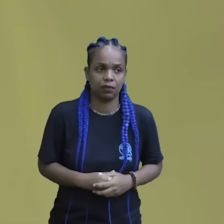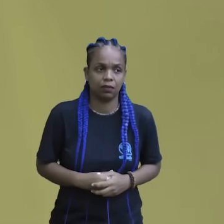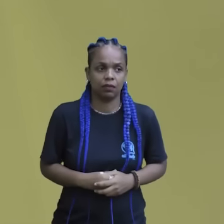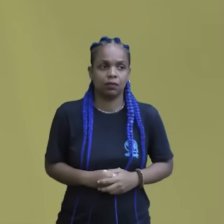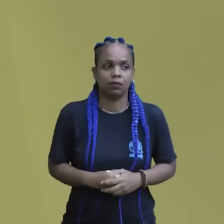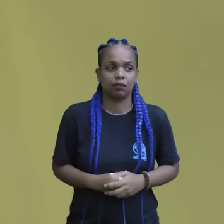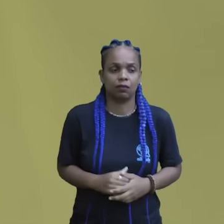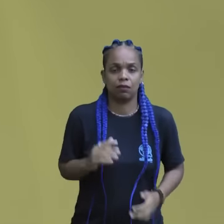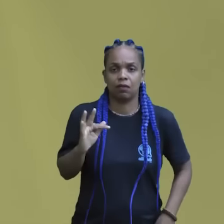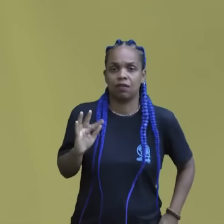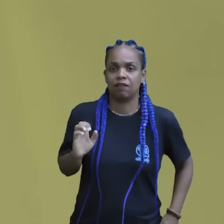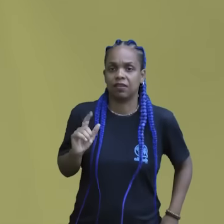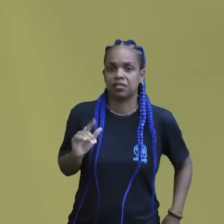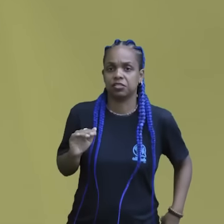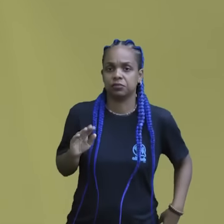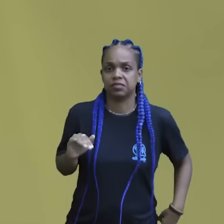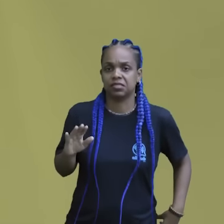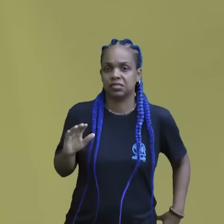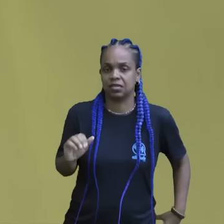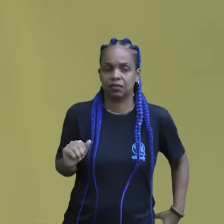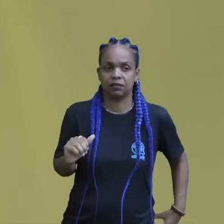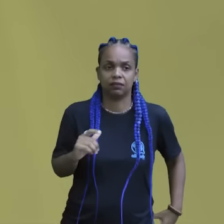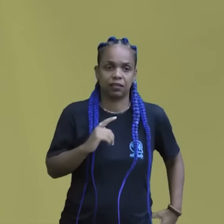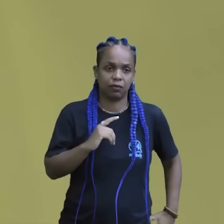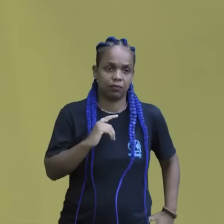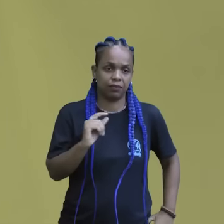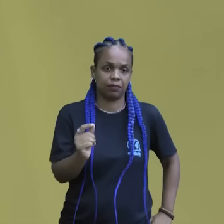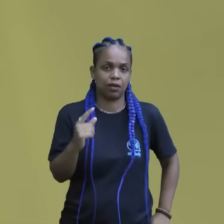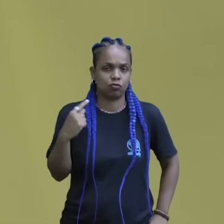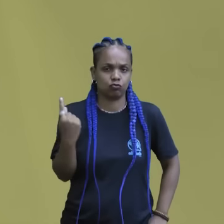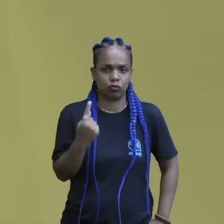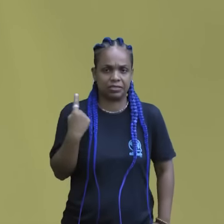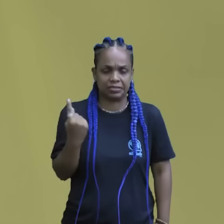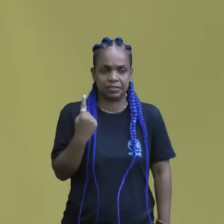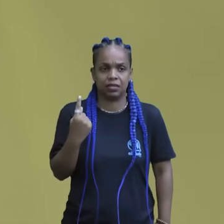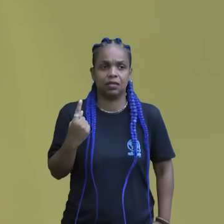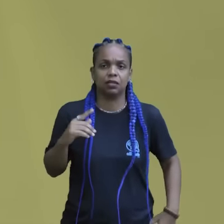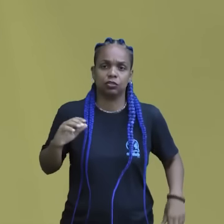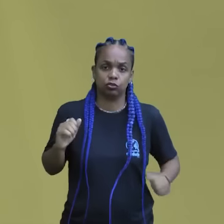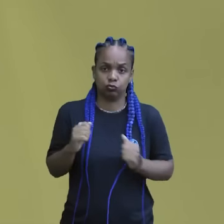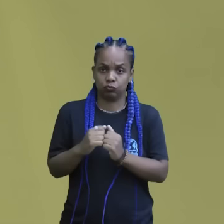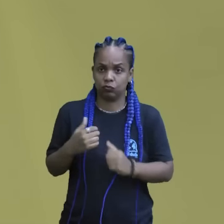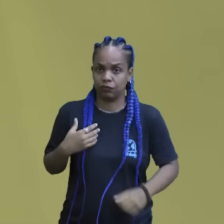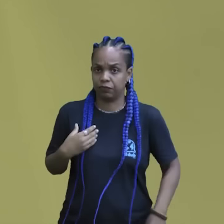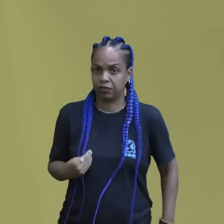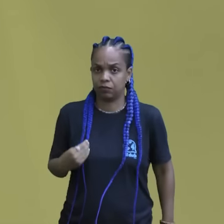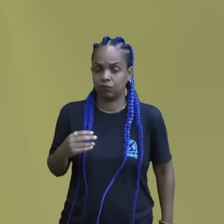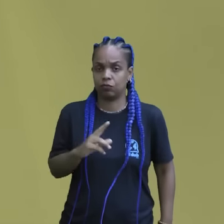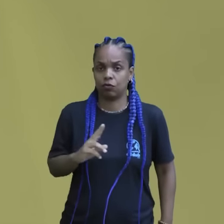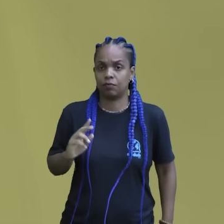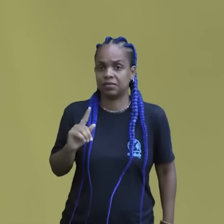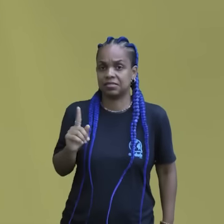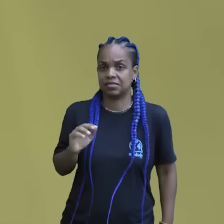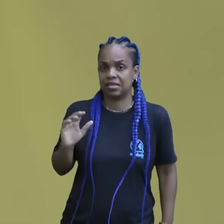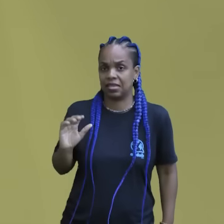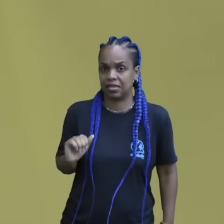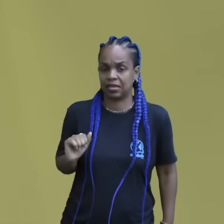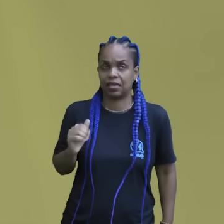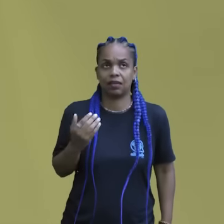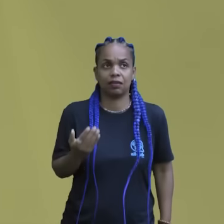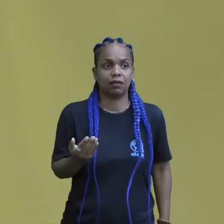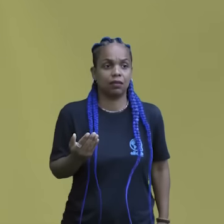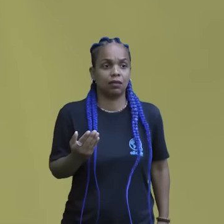filho, que é o Zeca, mas o Zeca ajuda ela, ela lava, ela tem uma vida, não passa fome e tudo